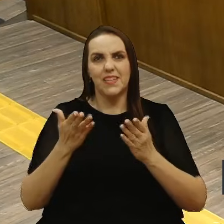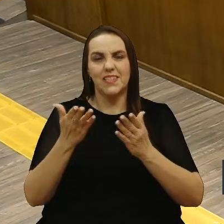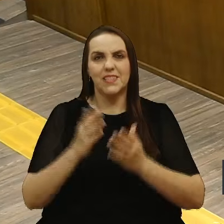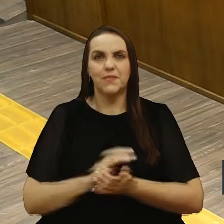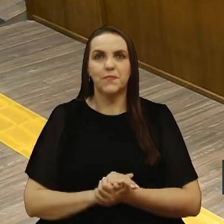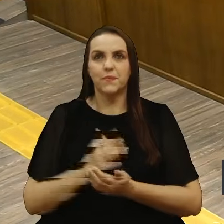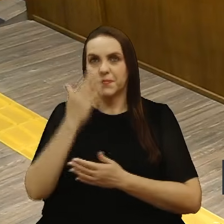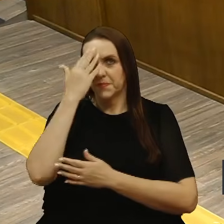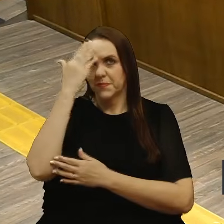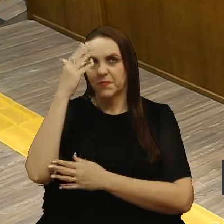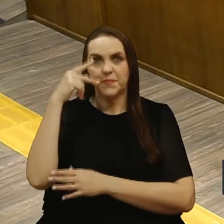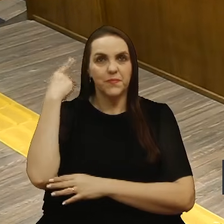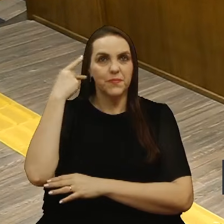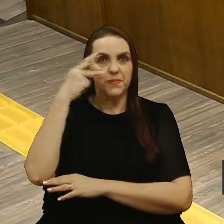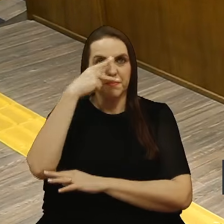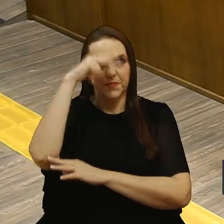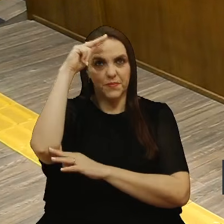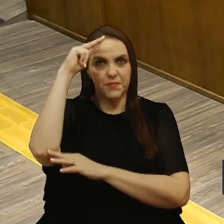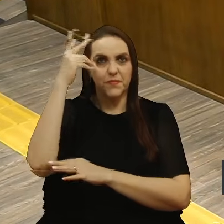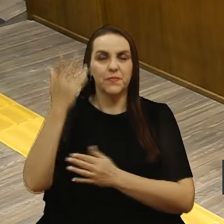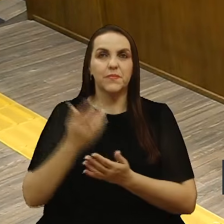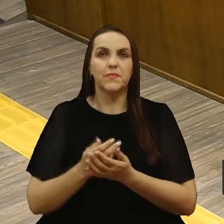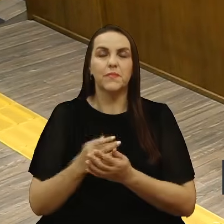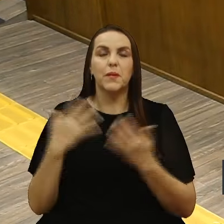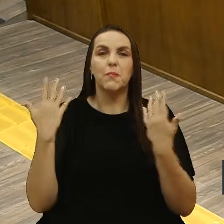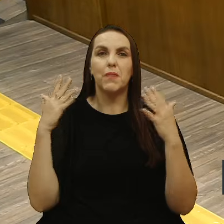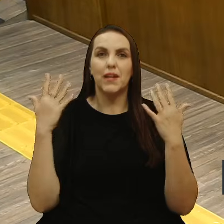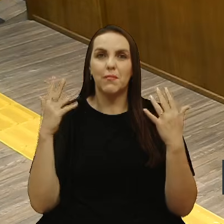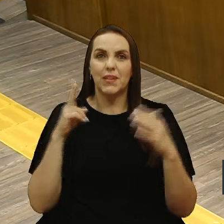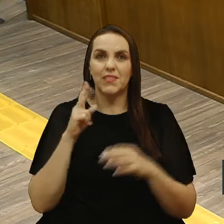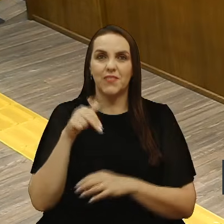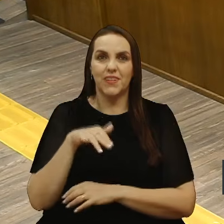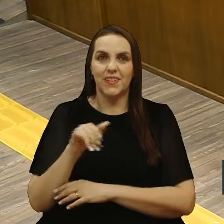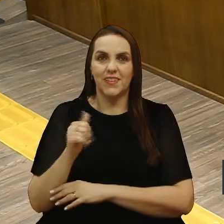Parabéns, Vânia. Nossos